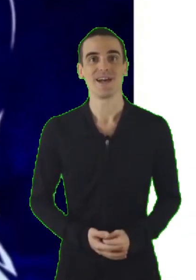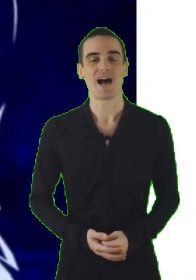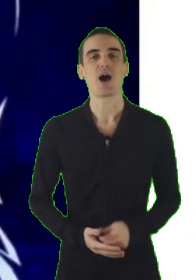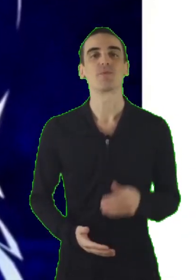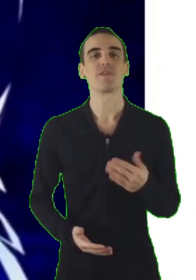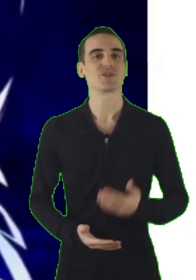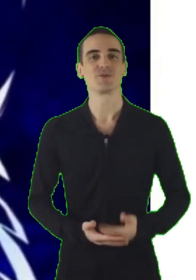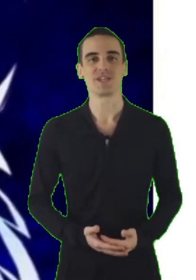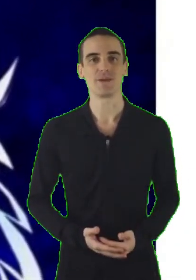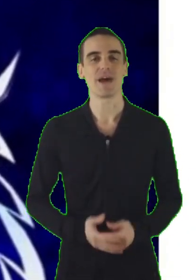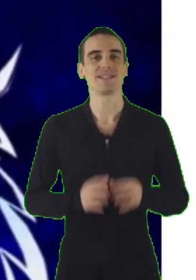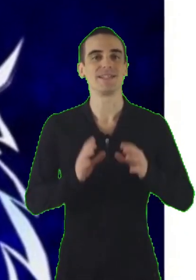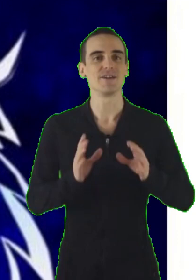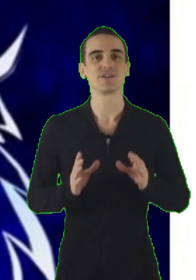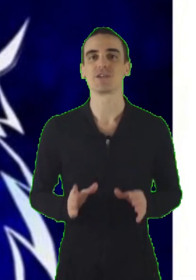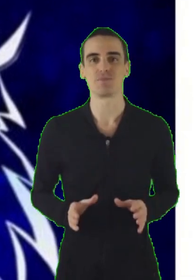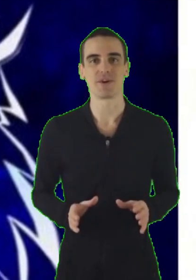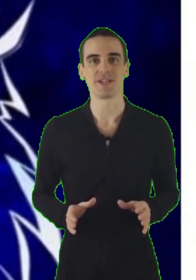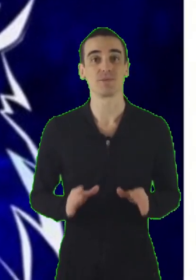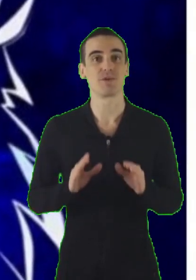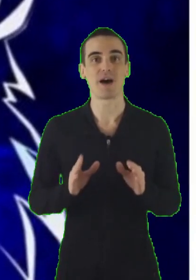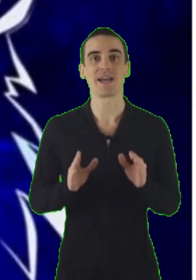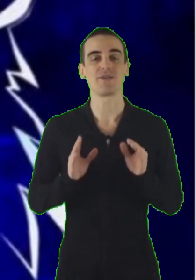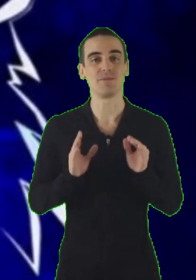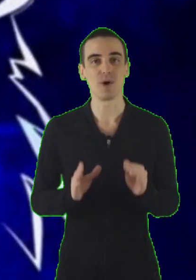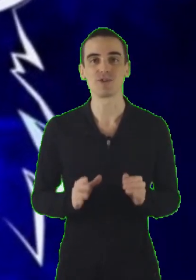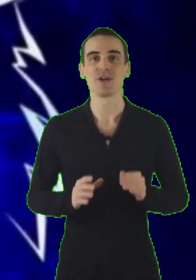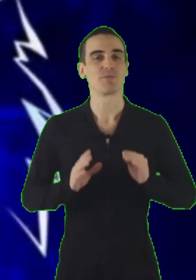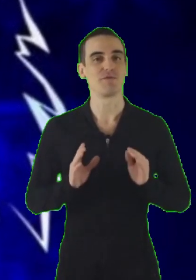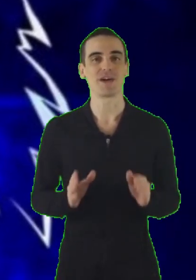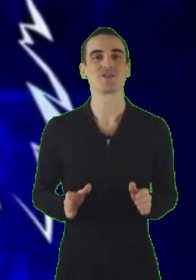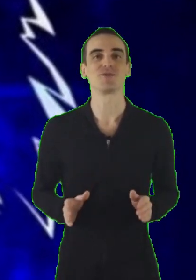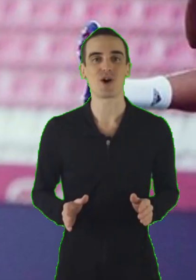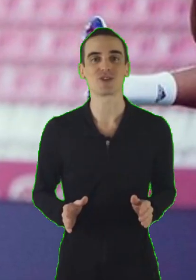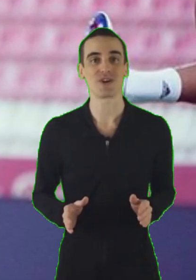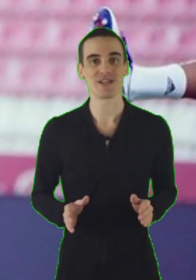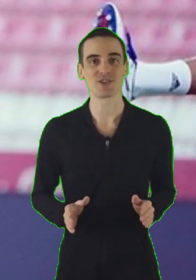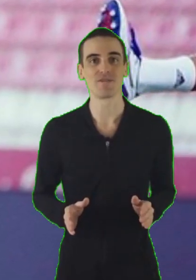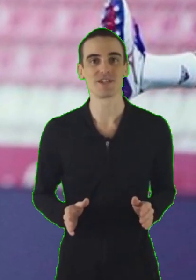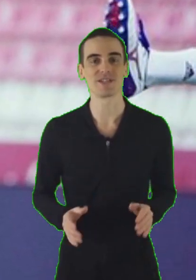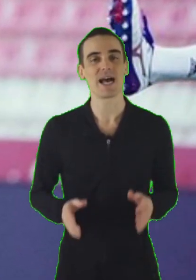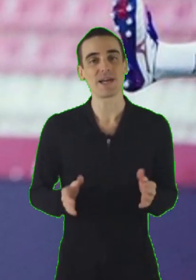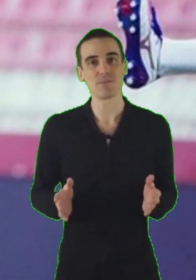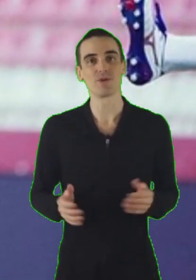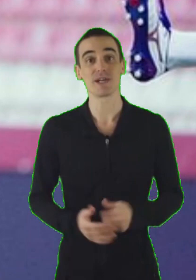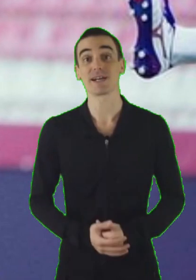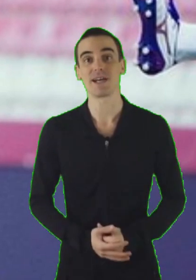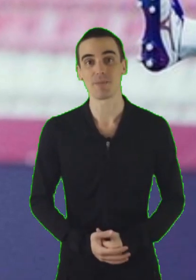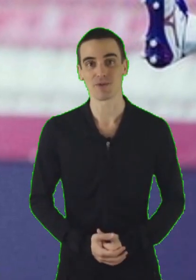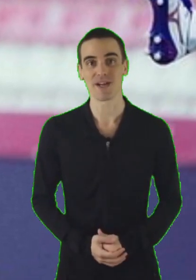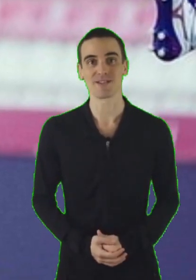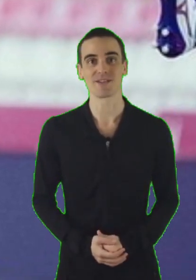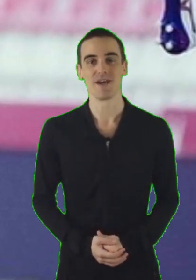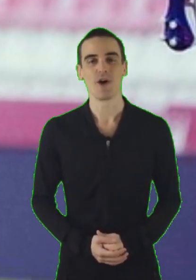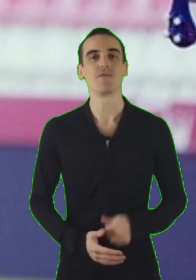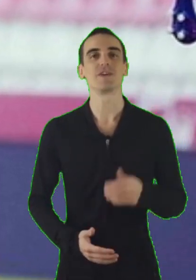Cruzeiro se inscreva no canal para não perder nada do que acontece com cabuloso com exclusividade o Cruzeiro está em busca de reforços